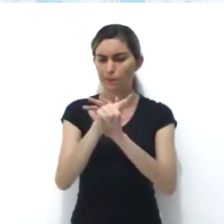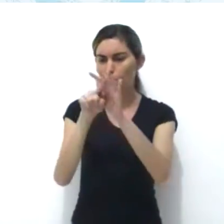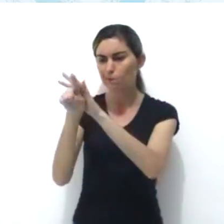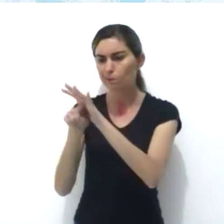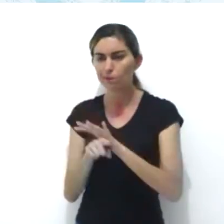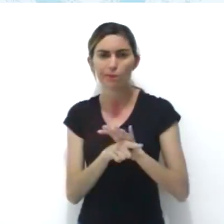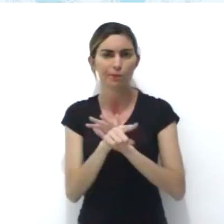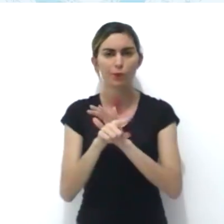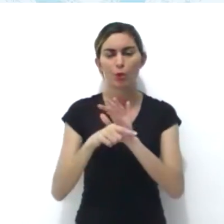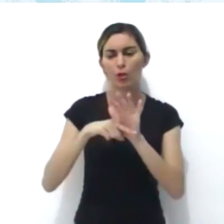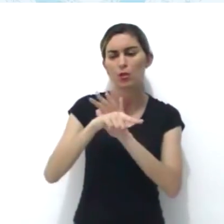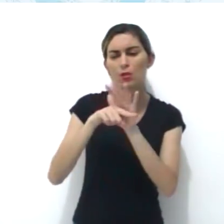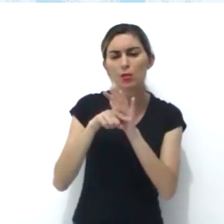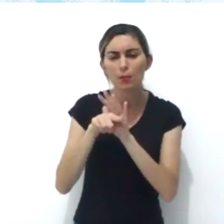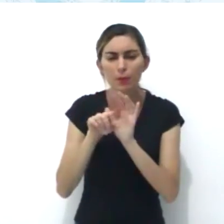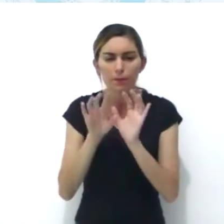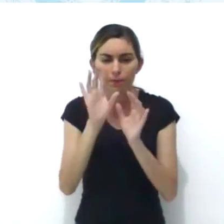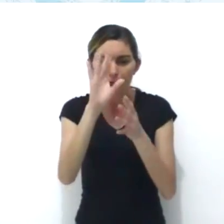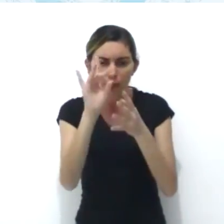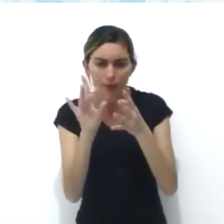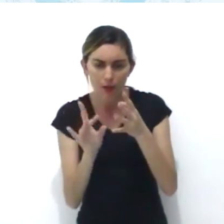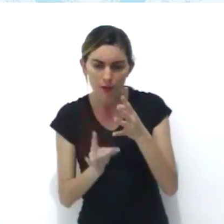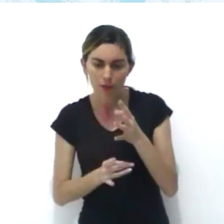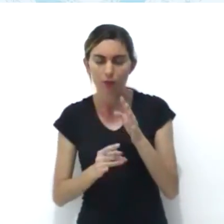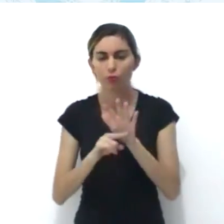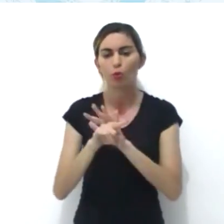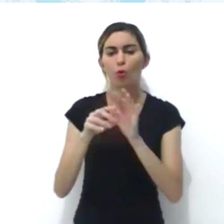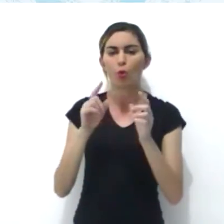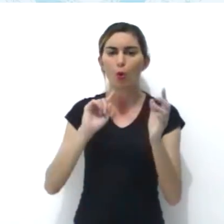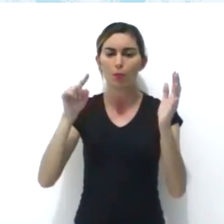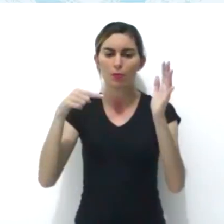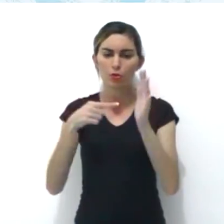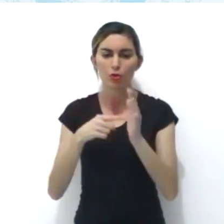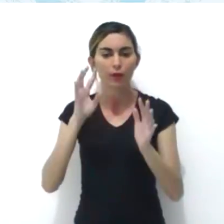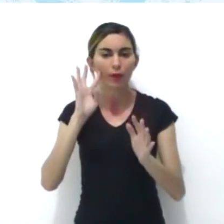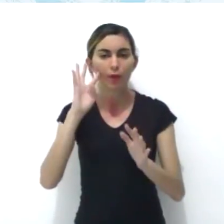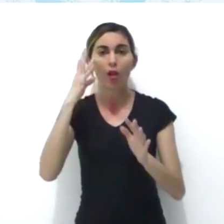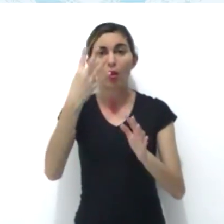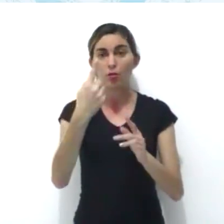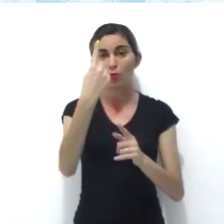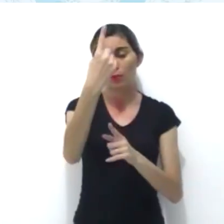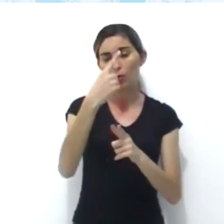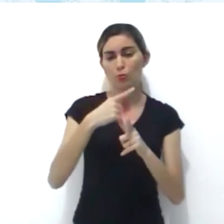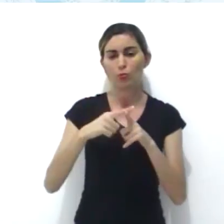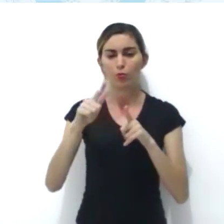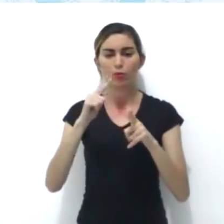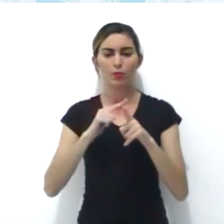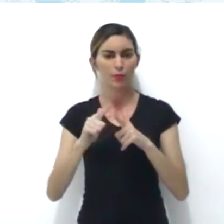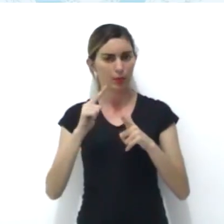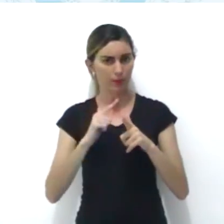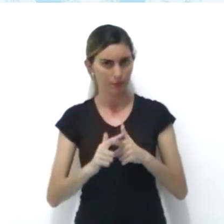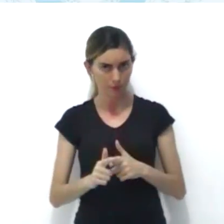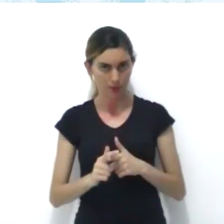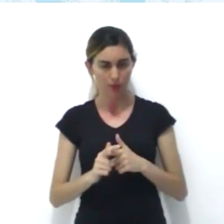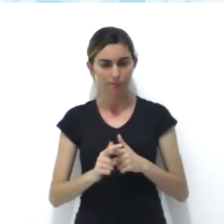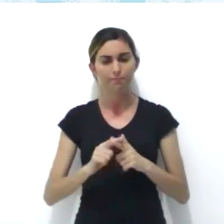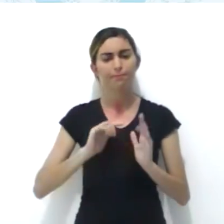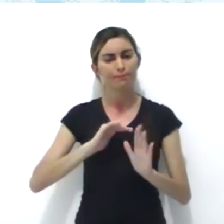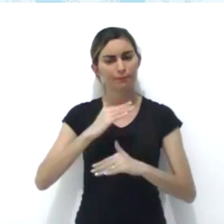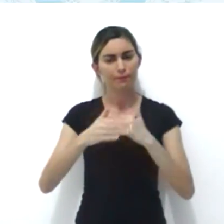resultado de um inquérito ou exame minucioso realizado com o objetivo de resolver um